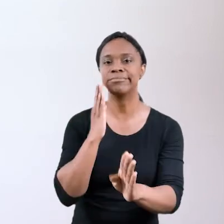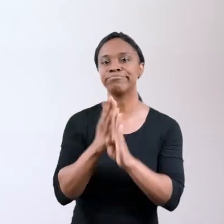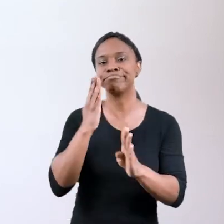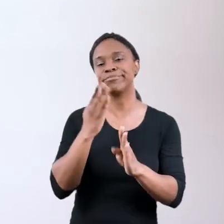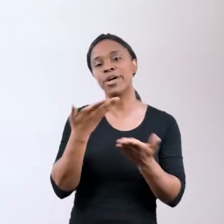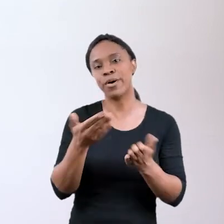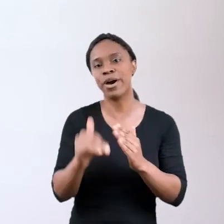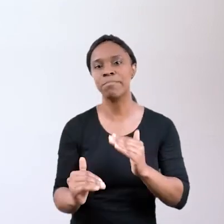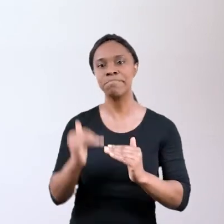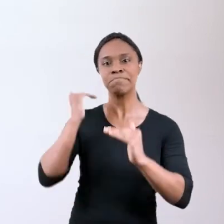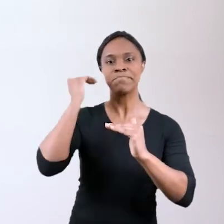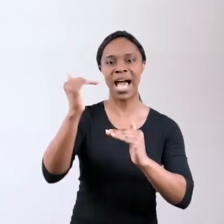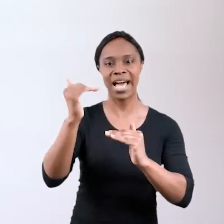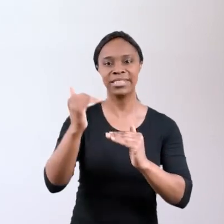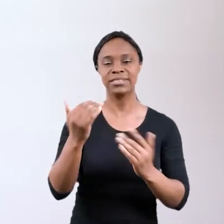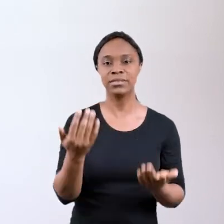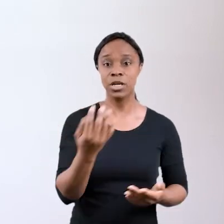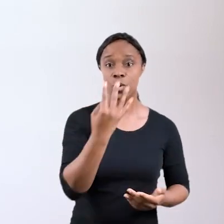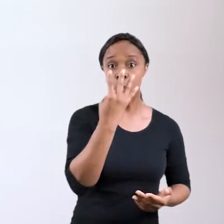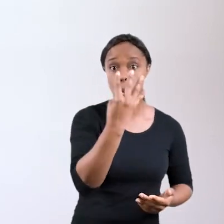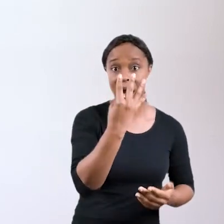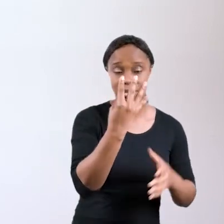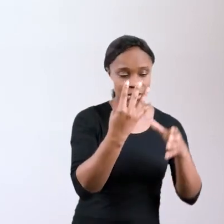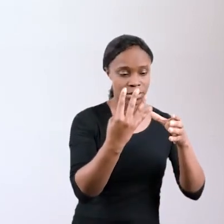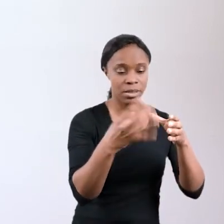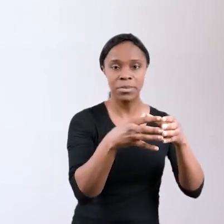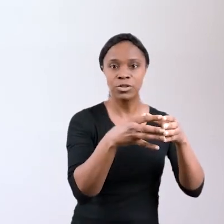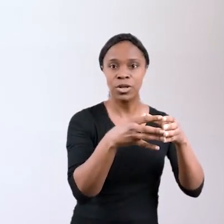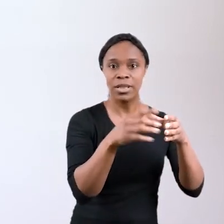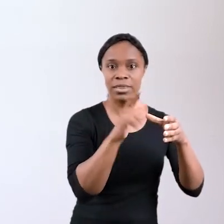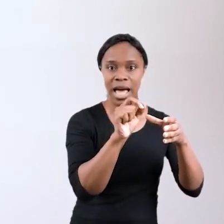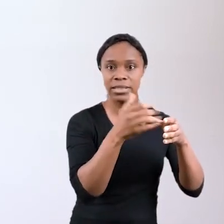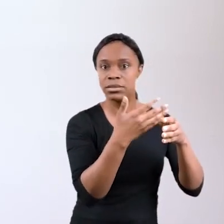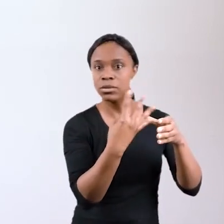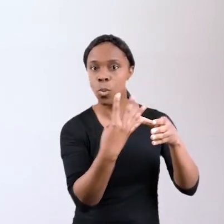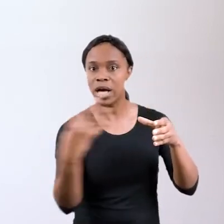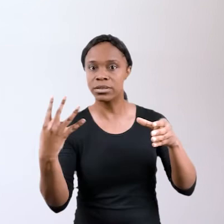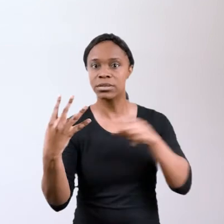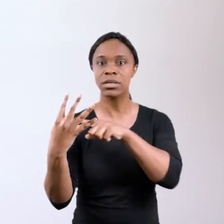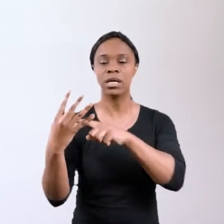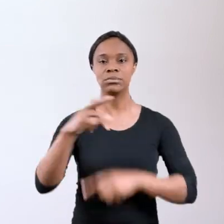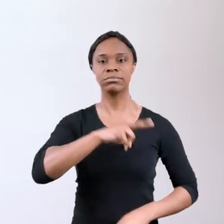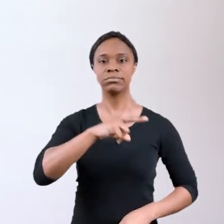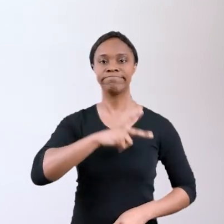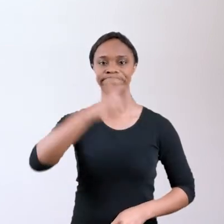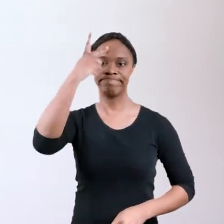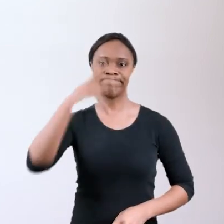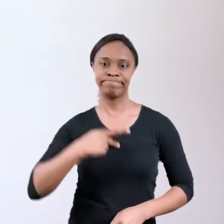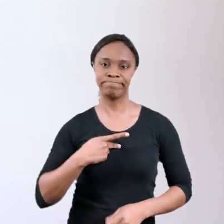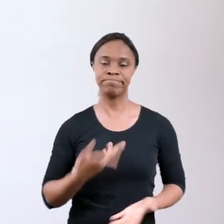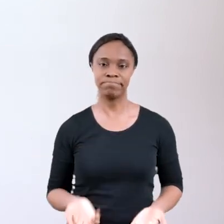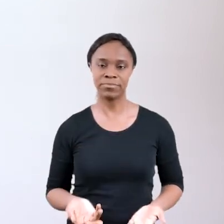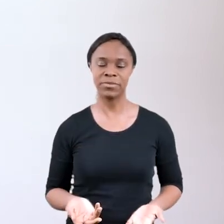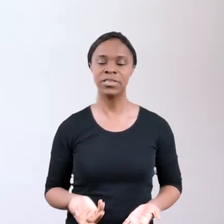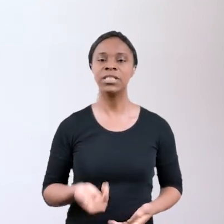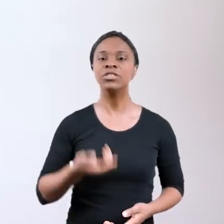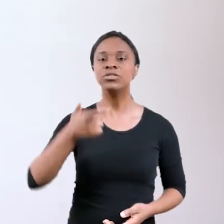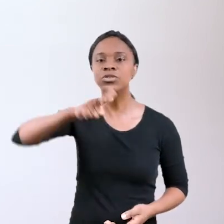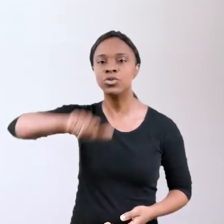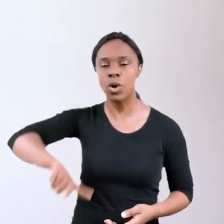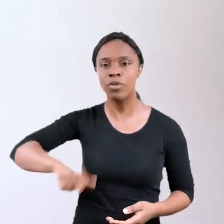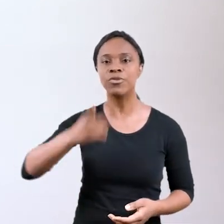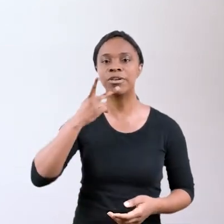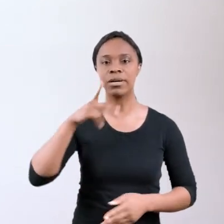Ou seja, 4 em cada 10 profissionais estavam atuando na informalidade. Mais uma vez, a